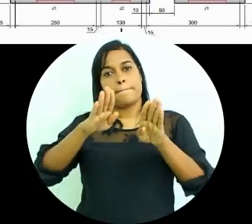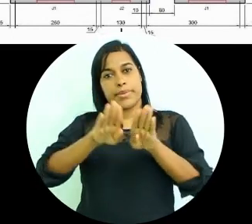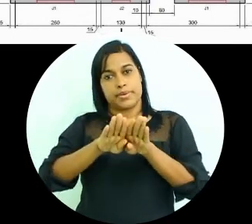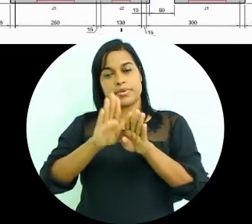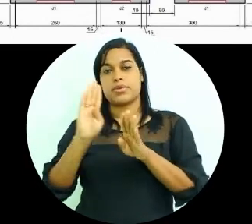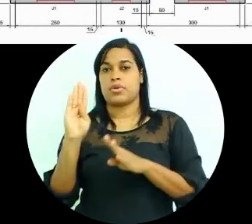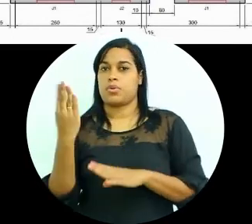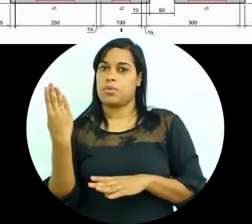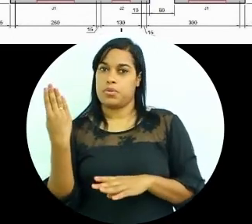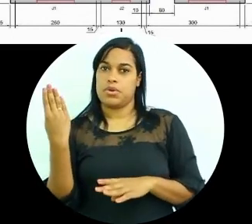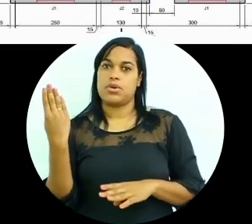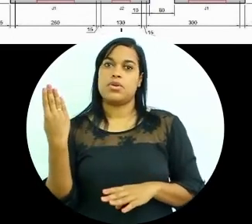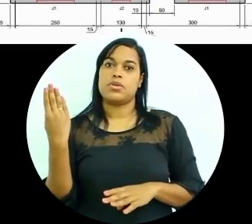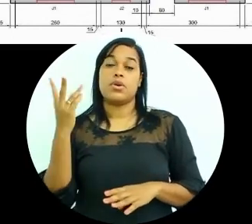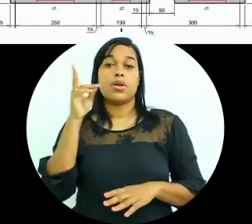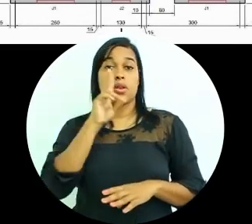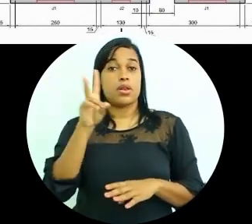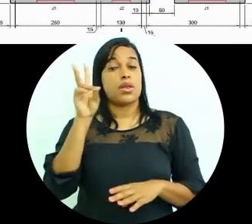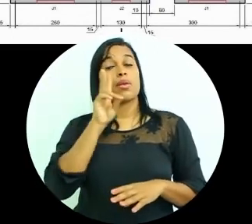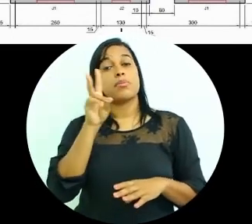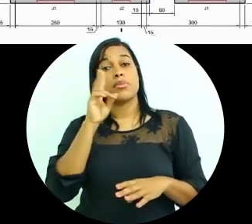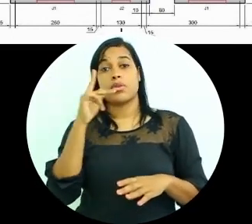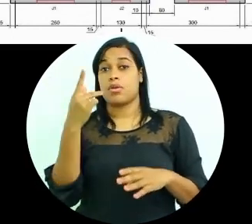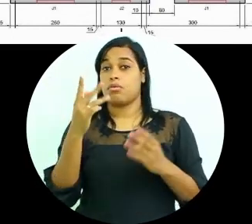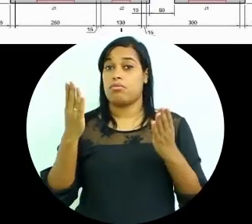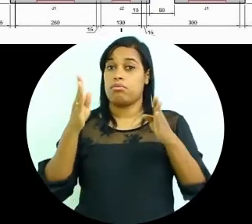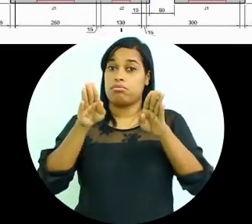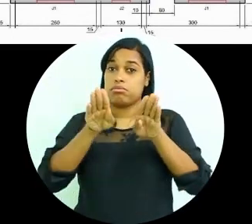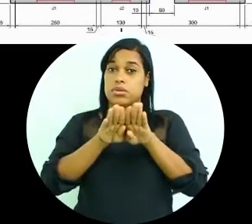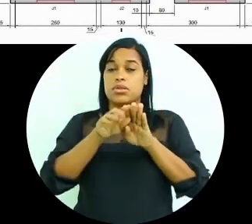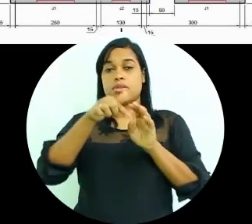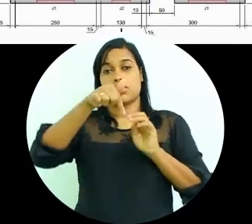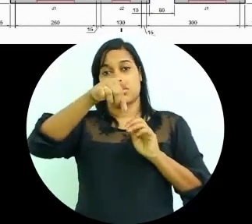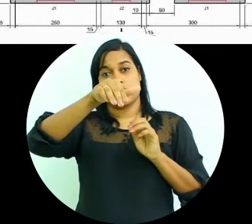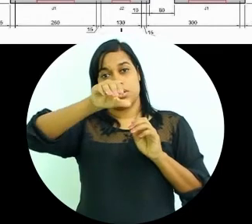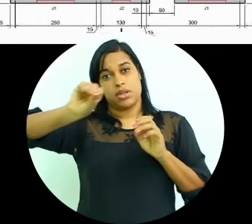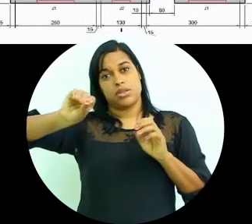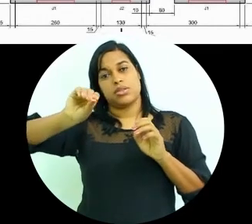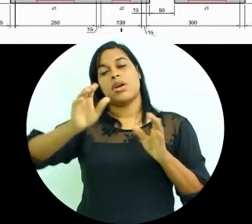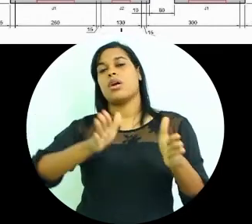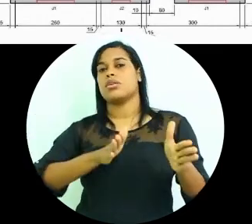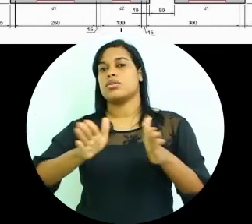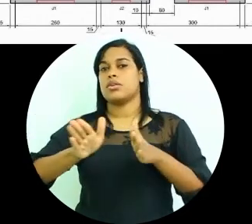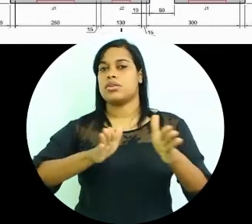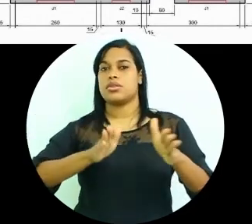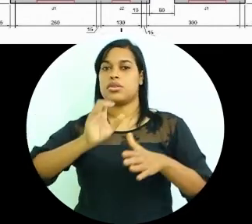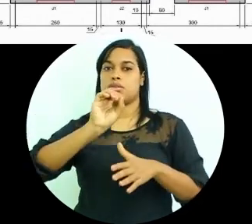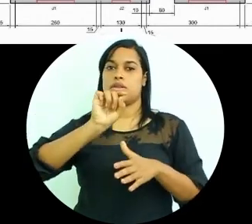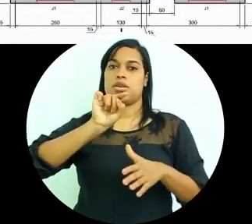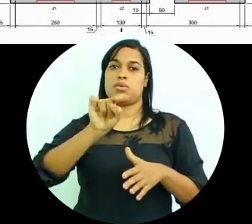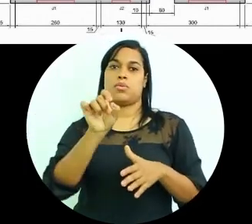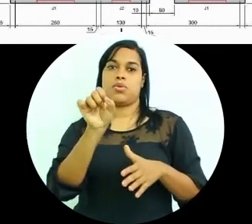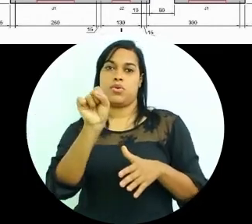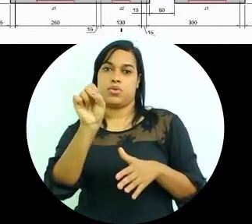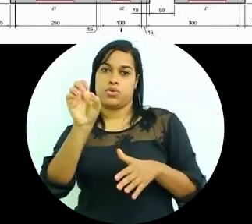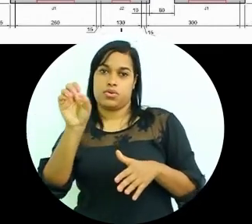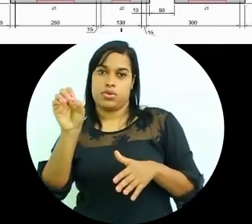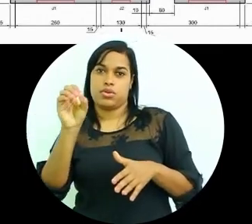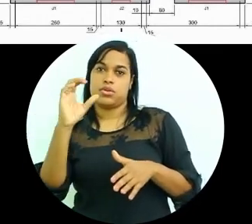a porta do banheiro, lembrando que é uma porta de largura de 70 e a de acesso é